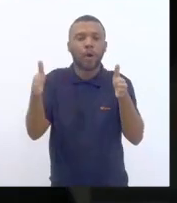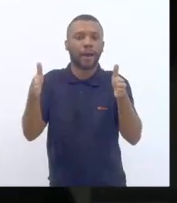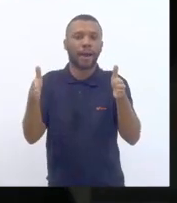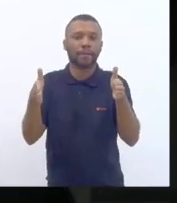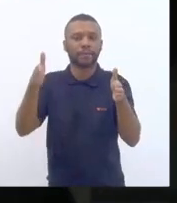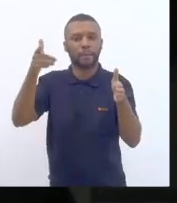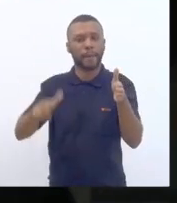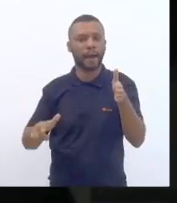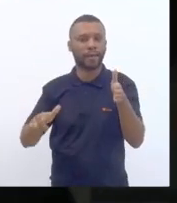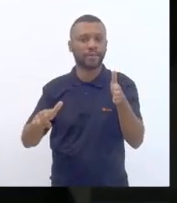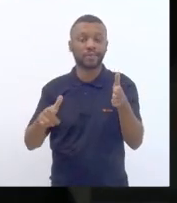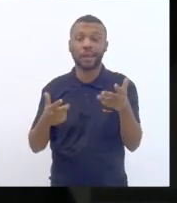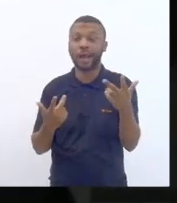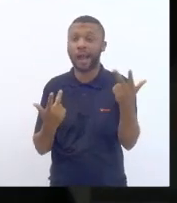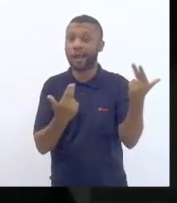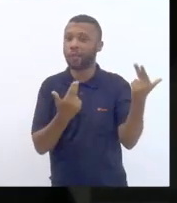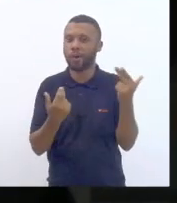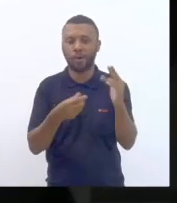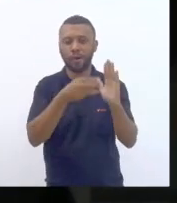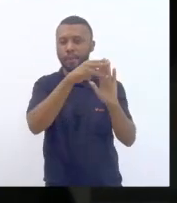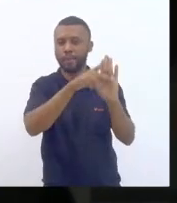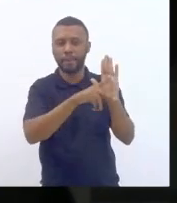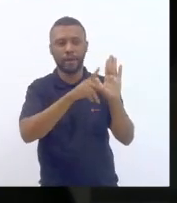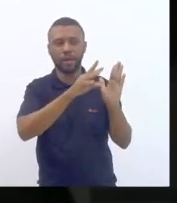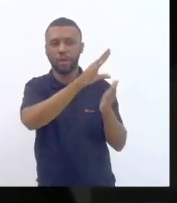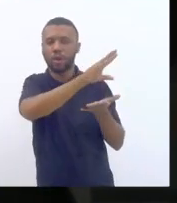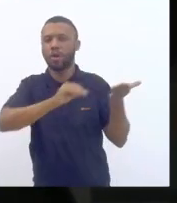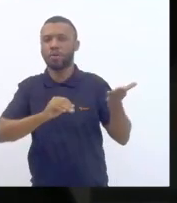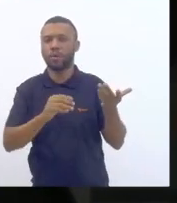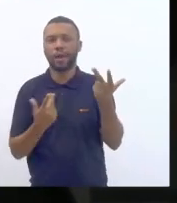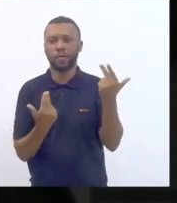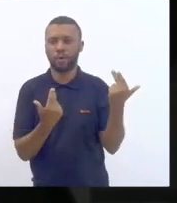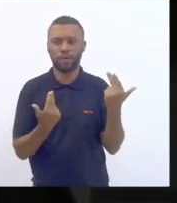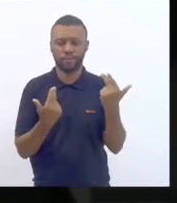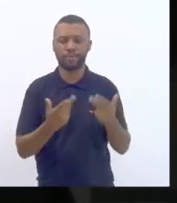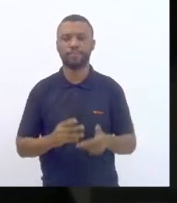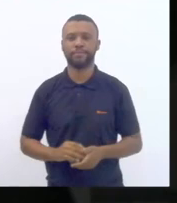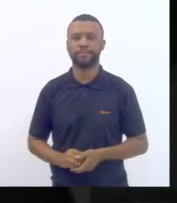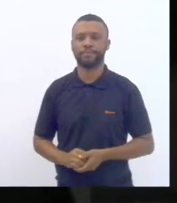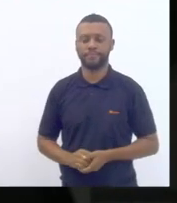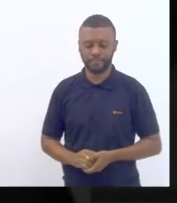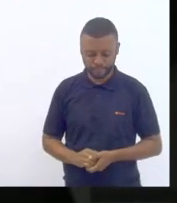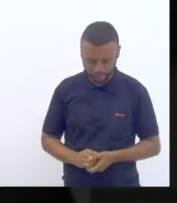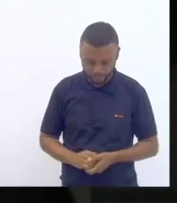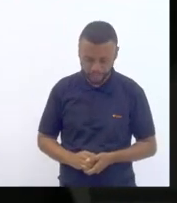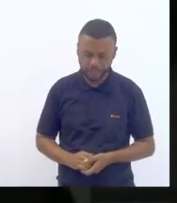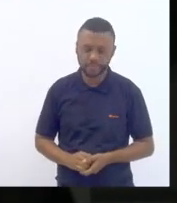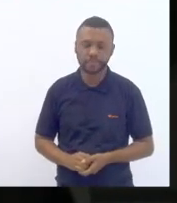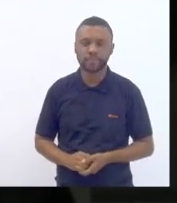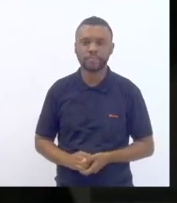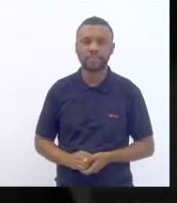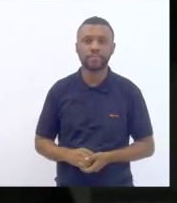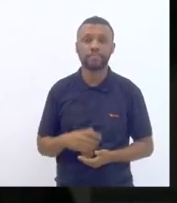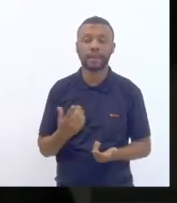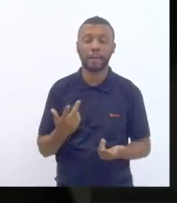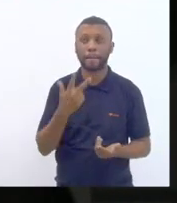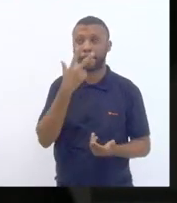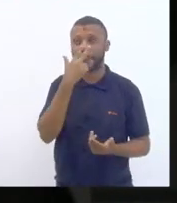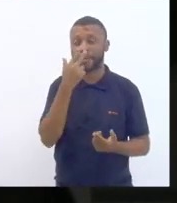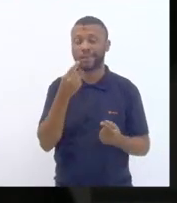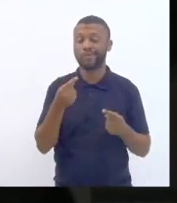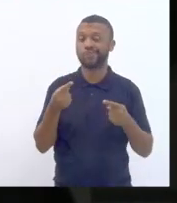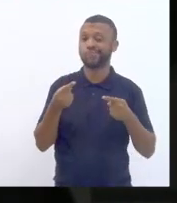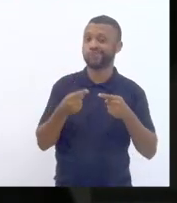nos mesmos termos da medida provisória o dela ali 16 sentido